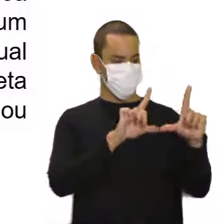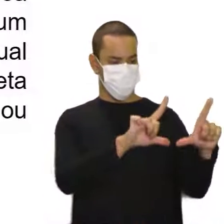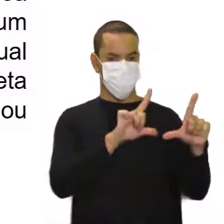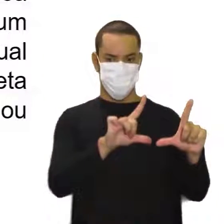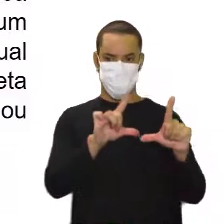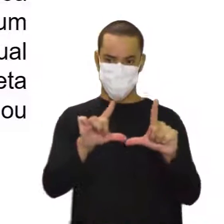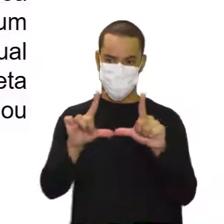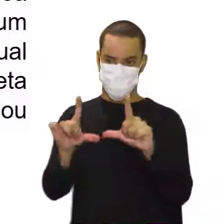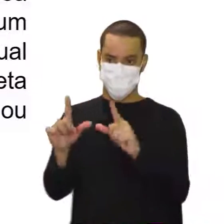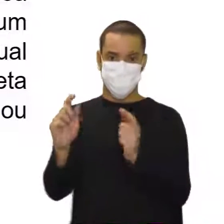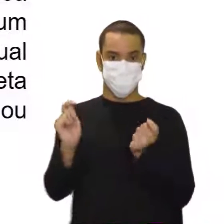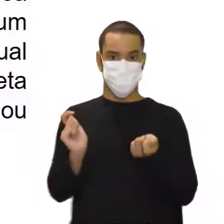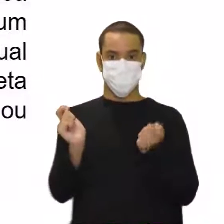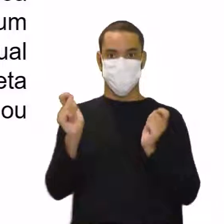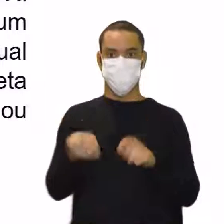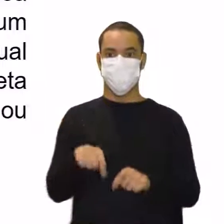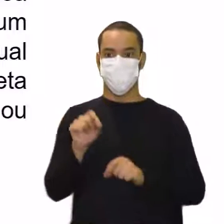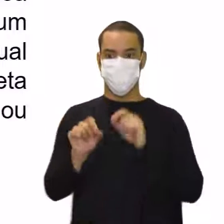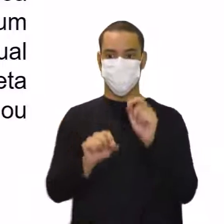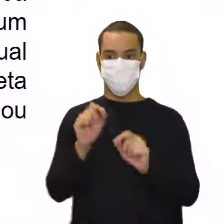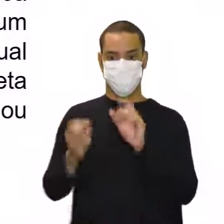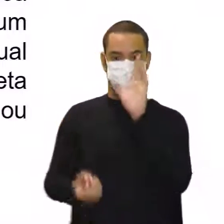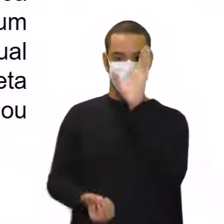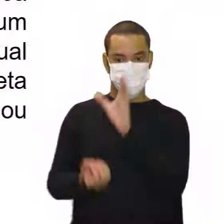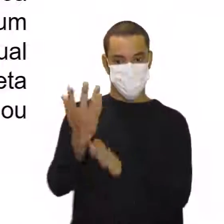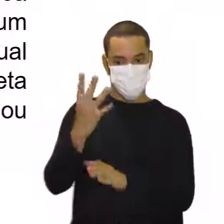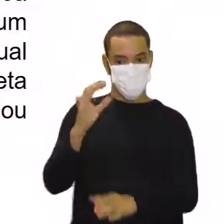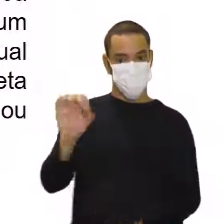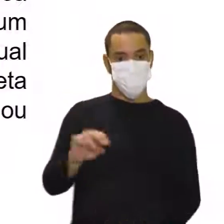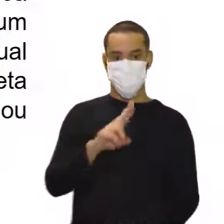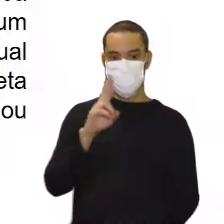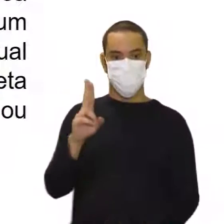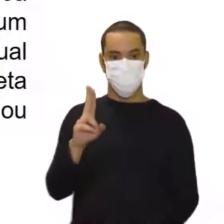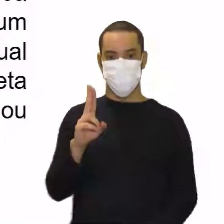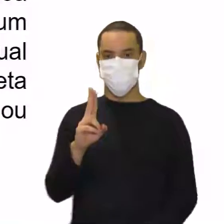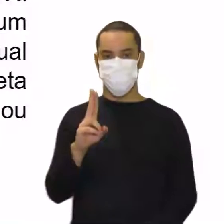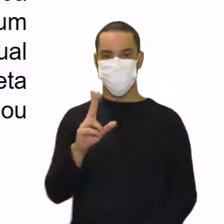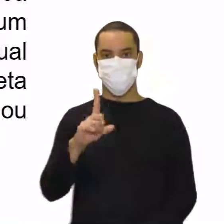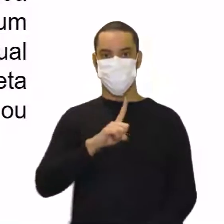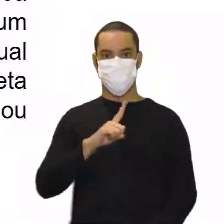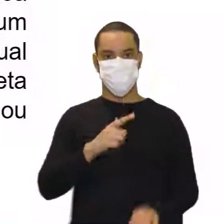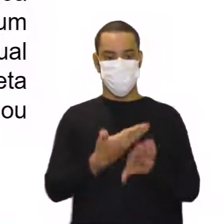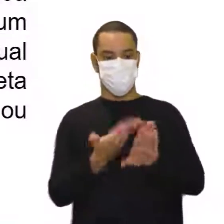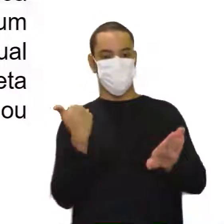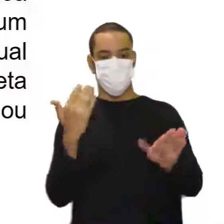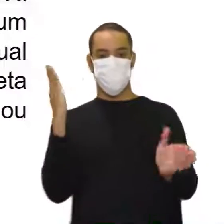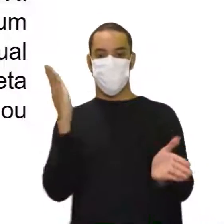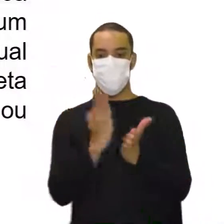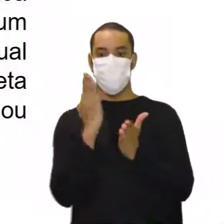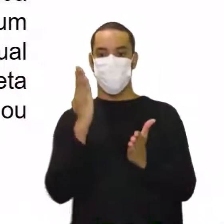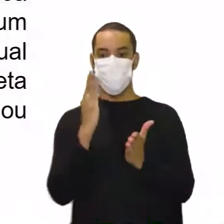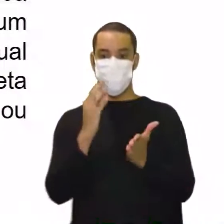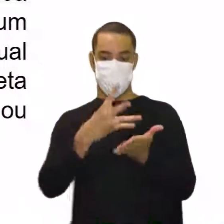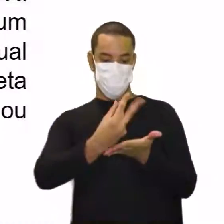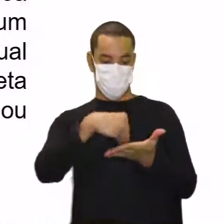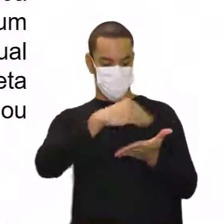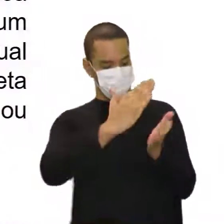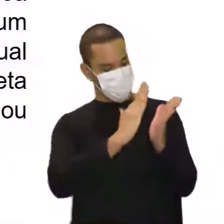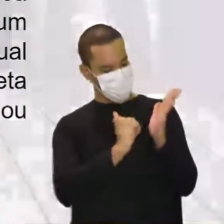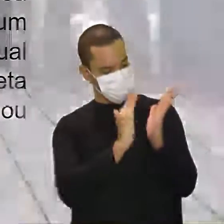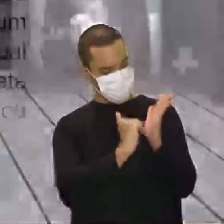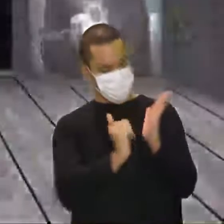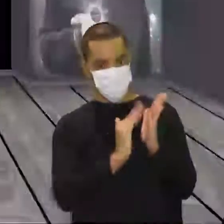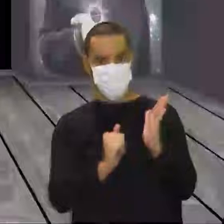para que essa pudesse ser armada ou desarmada por ação magnética. Então, o que acontece? Gente,